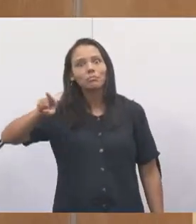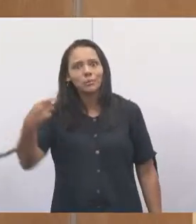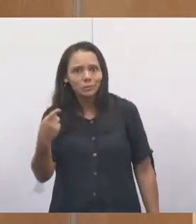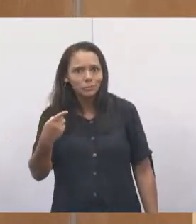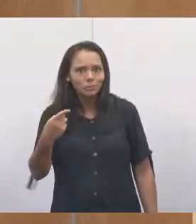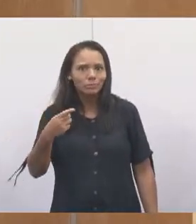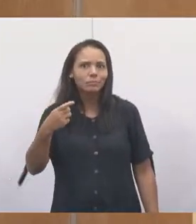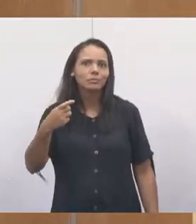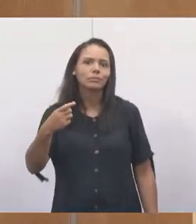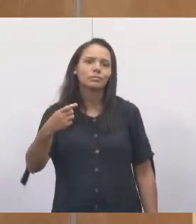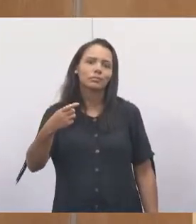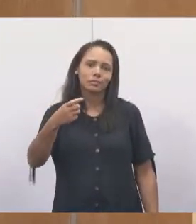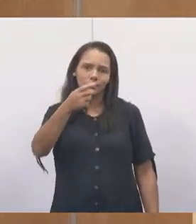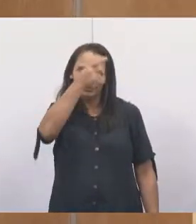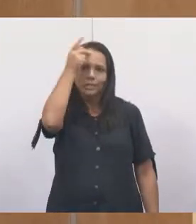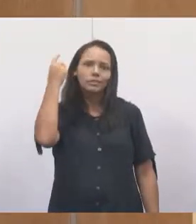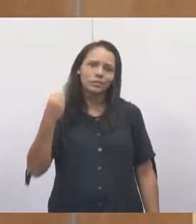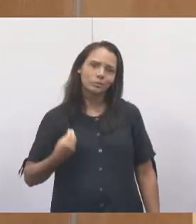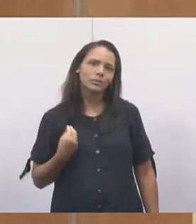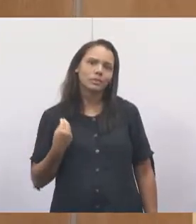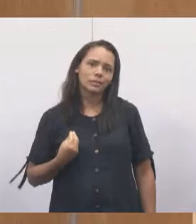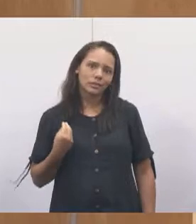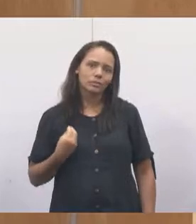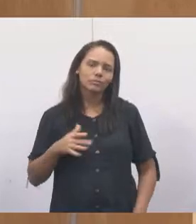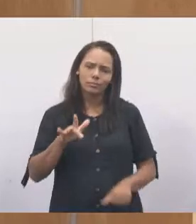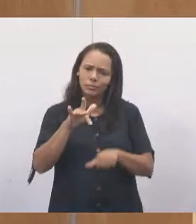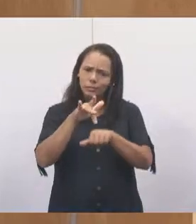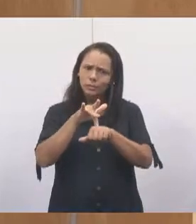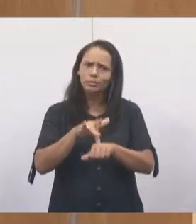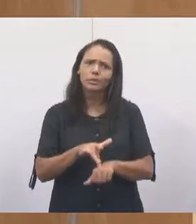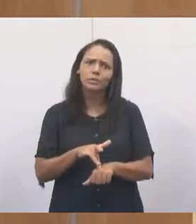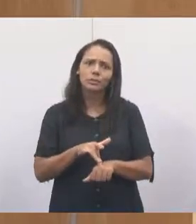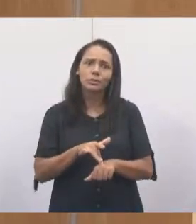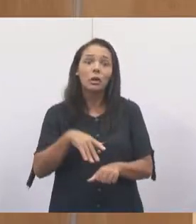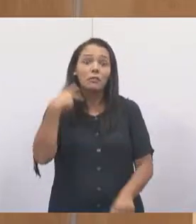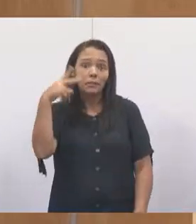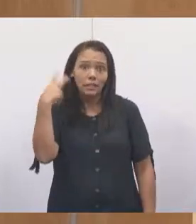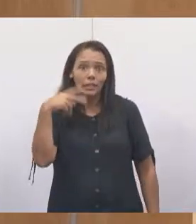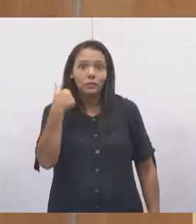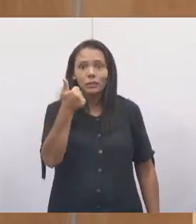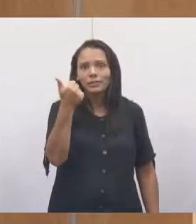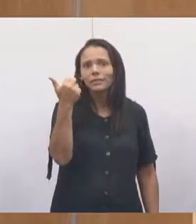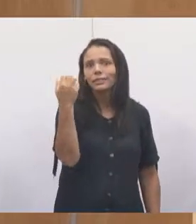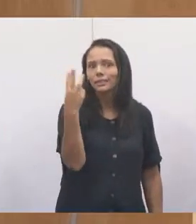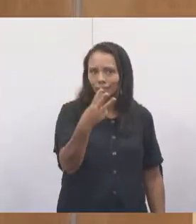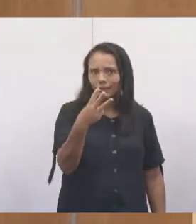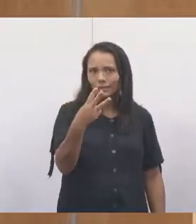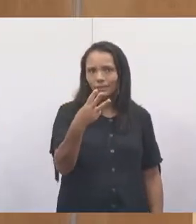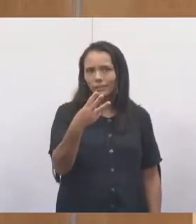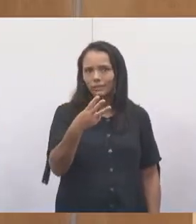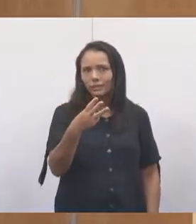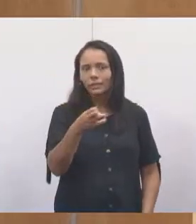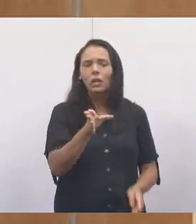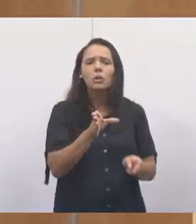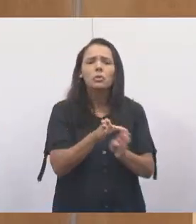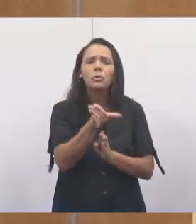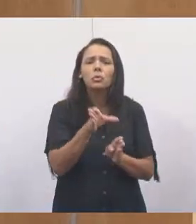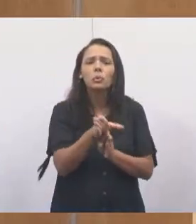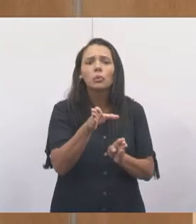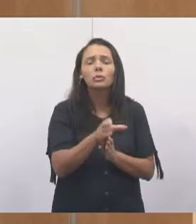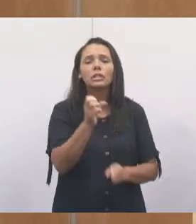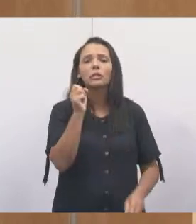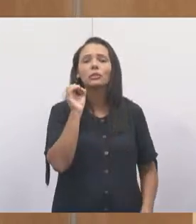vereadores, 13. Agora o conselho tem 5 para tratar de 251 mil habitantes da